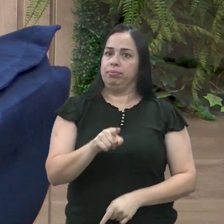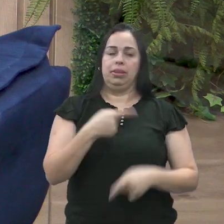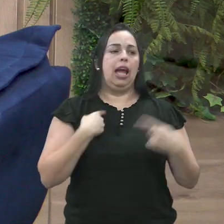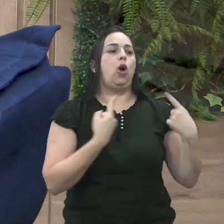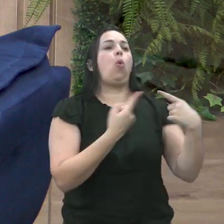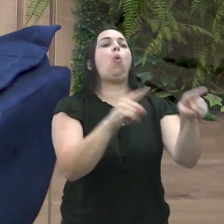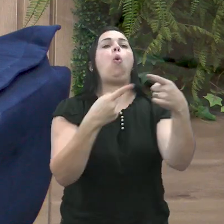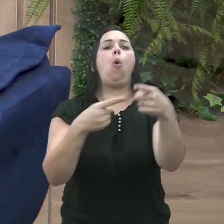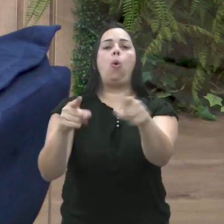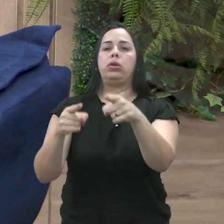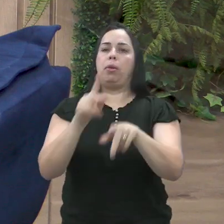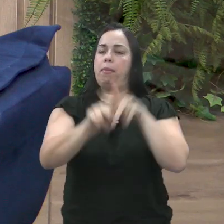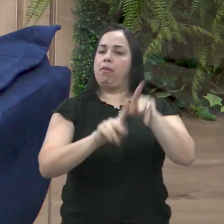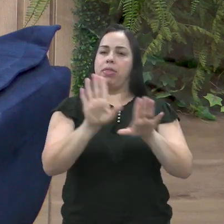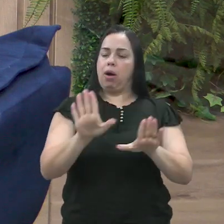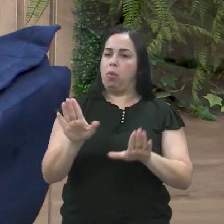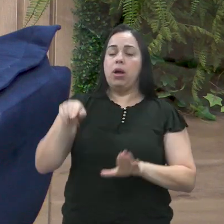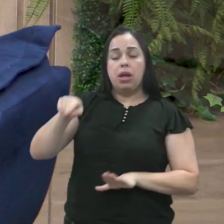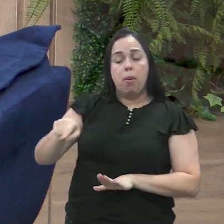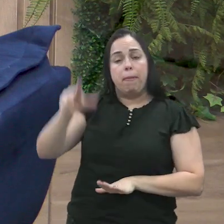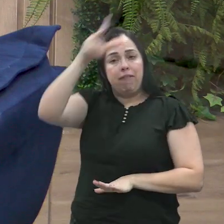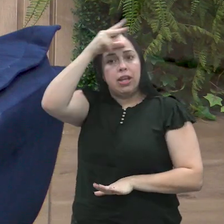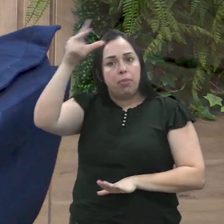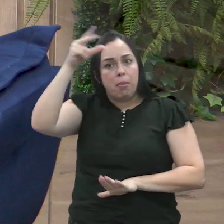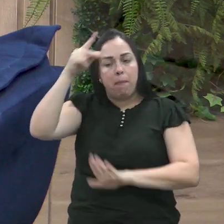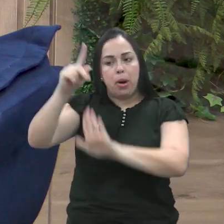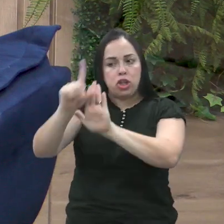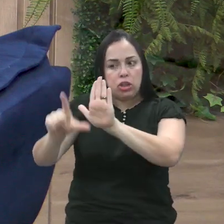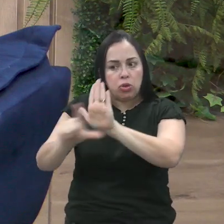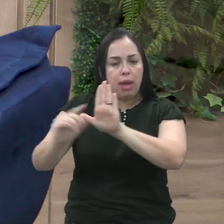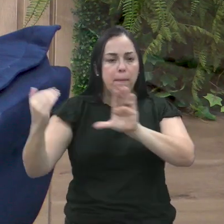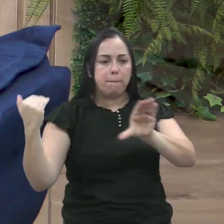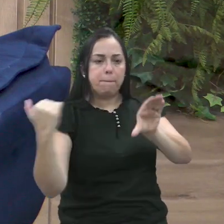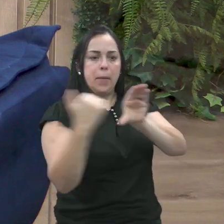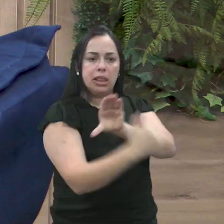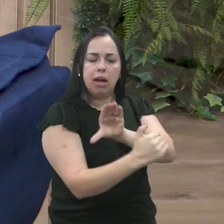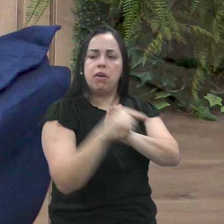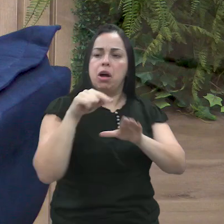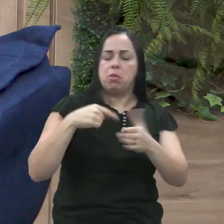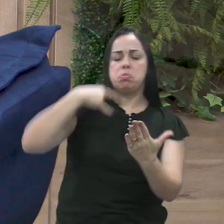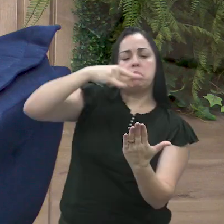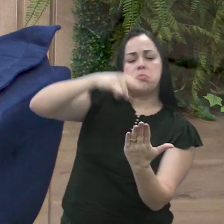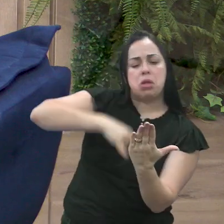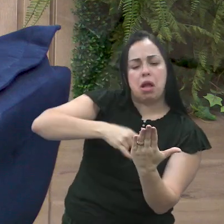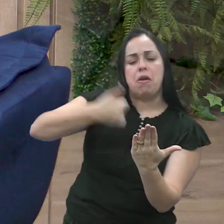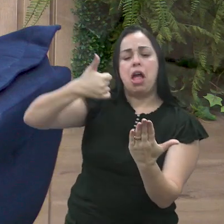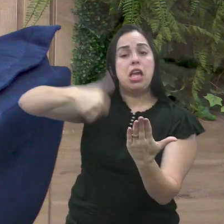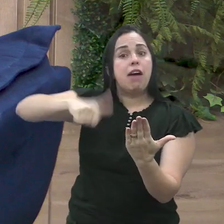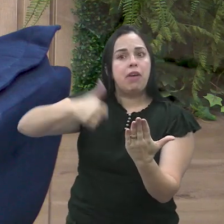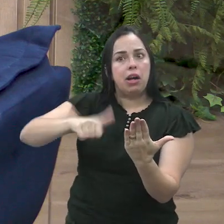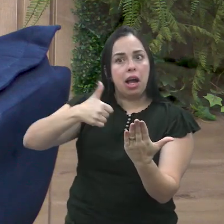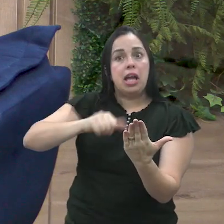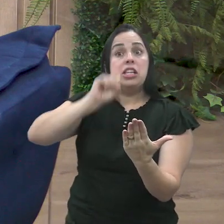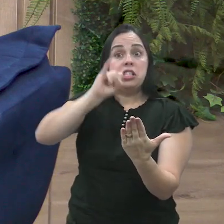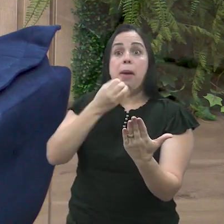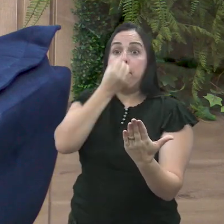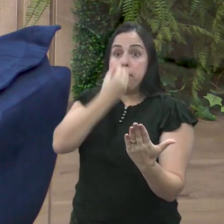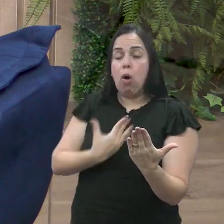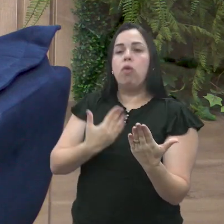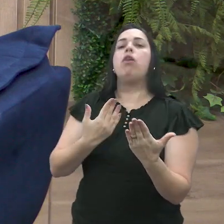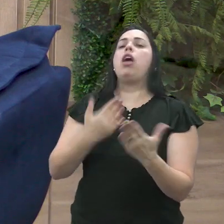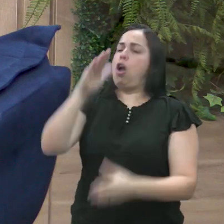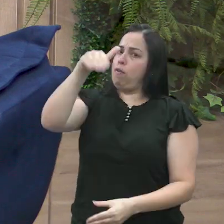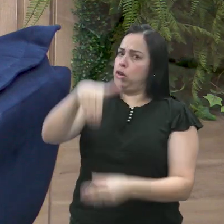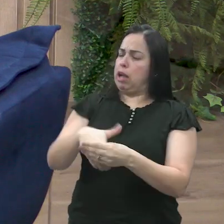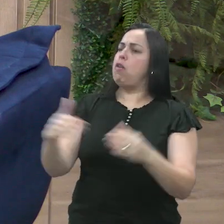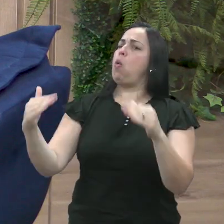a cidade. Tudo aquilo que veio do prefeito, que era positivo, que era bom, que a gente entendia que iria avançar, a gente votou junto com o prefeito, ainda que a